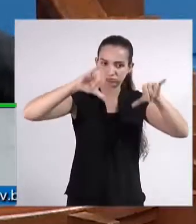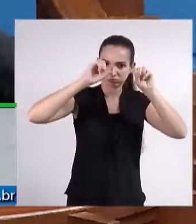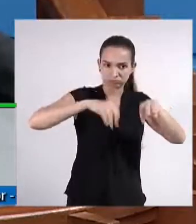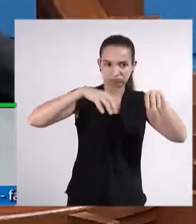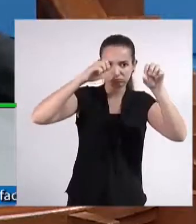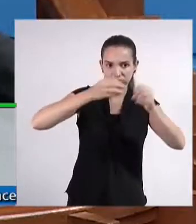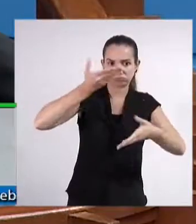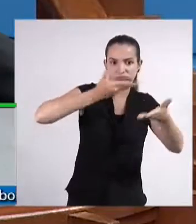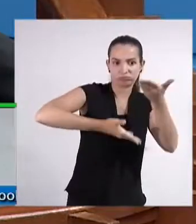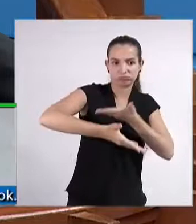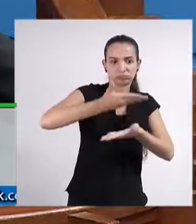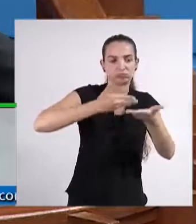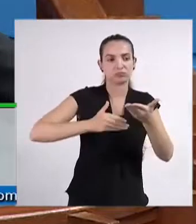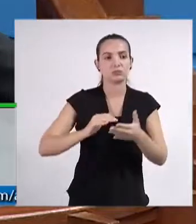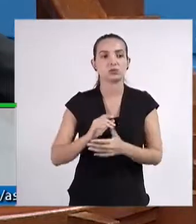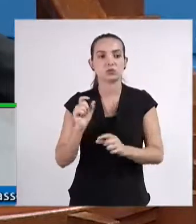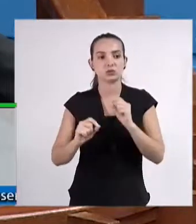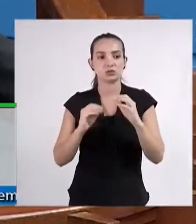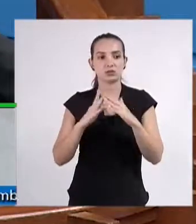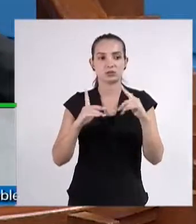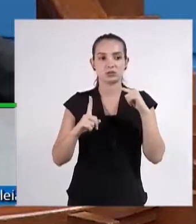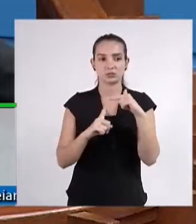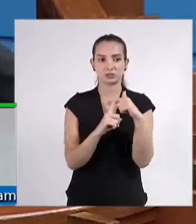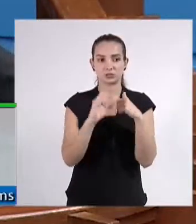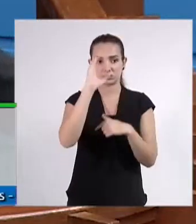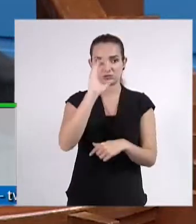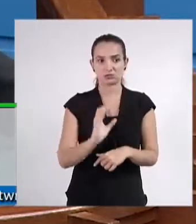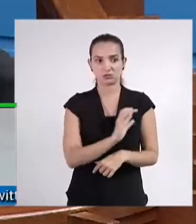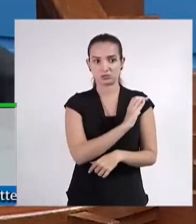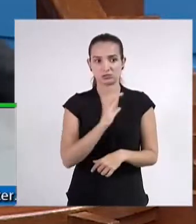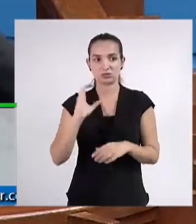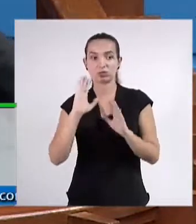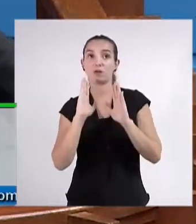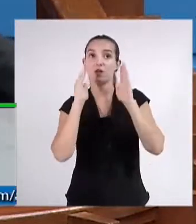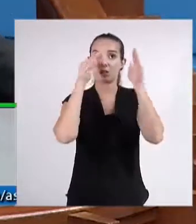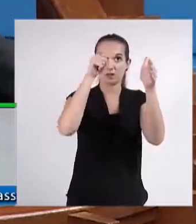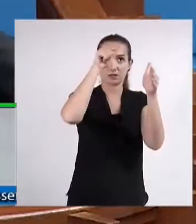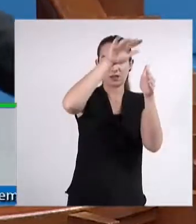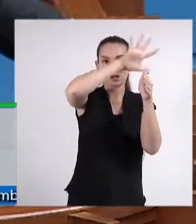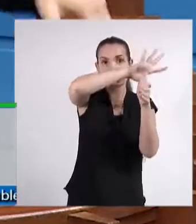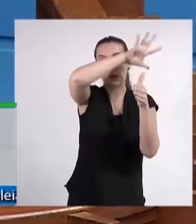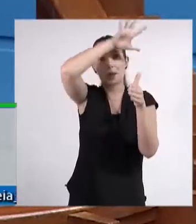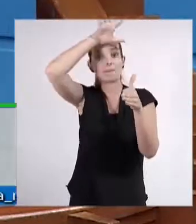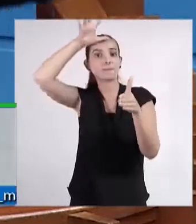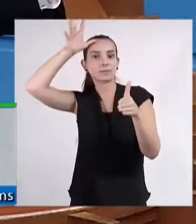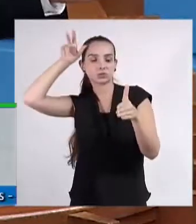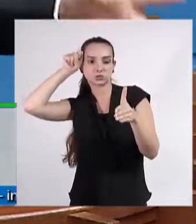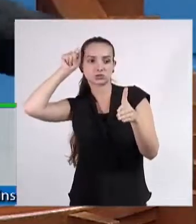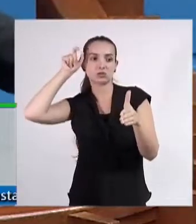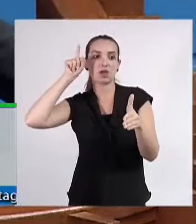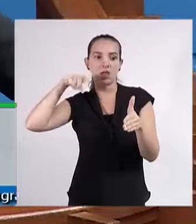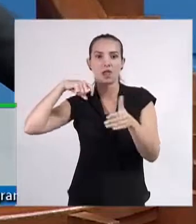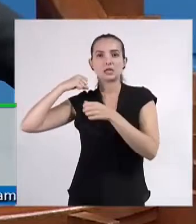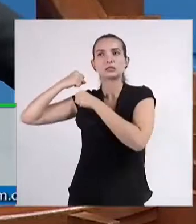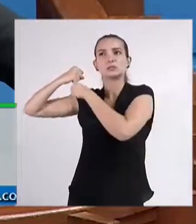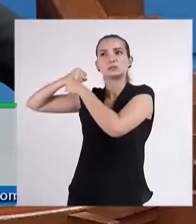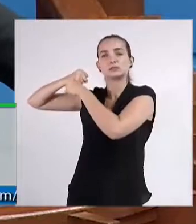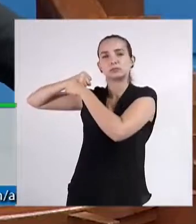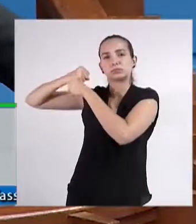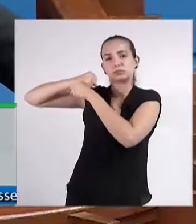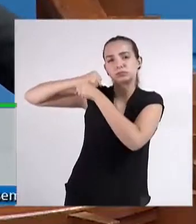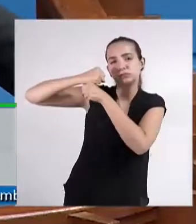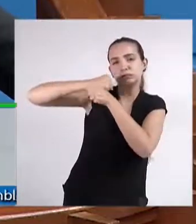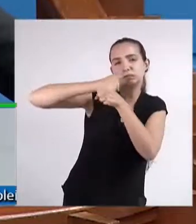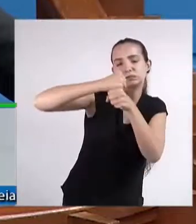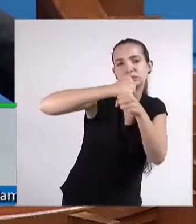a presença da Igreja Católica na Amazônia, ela é secular, e